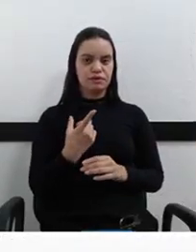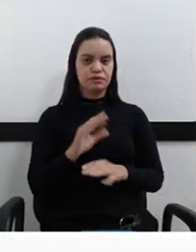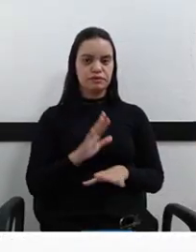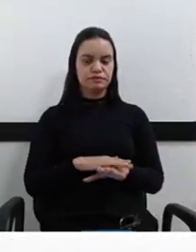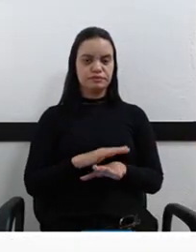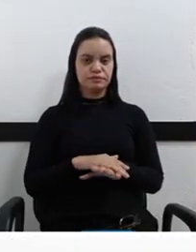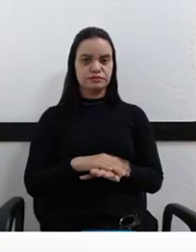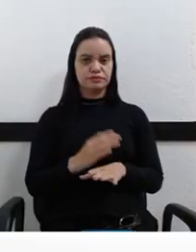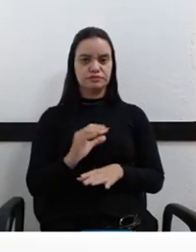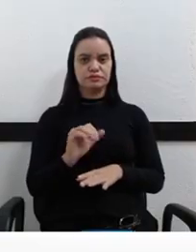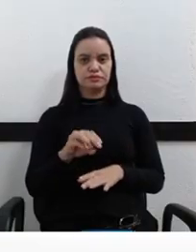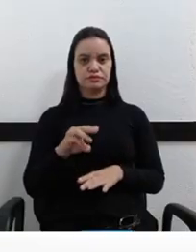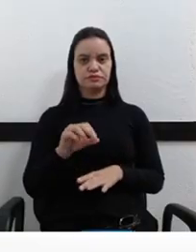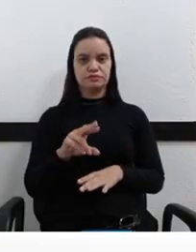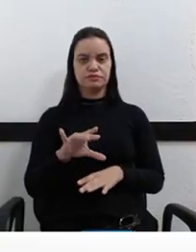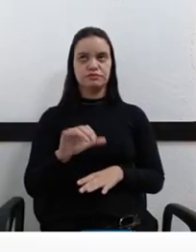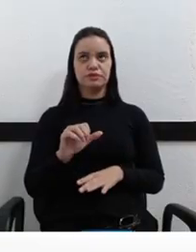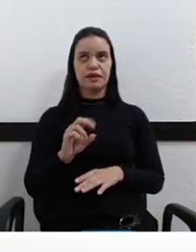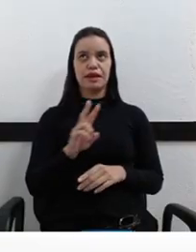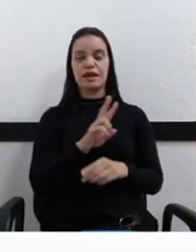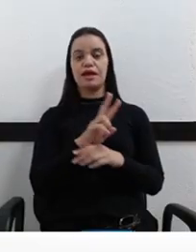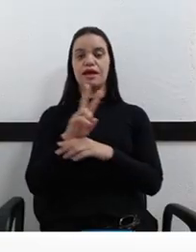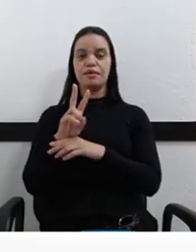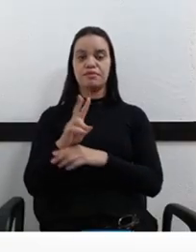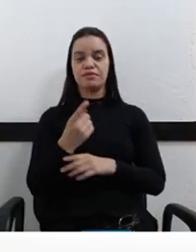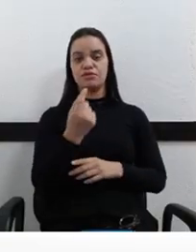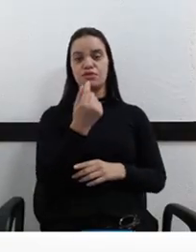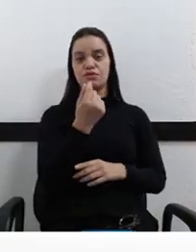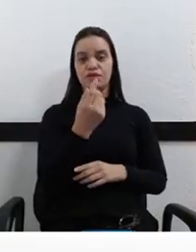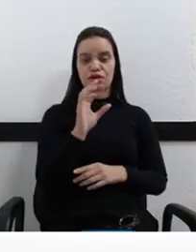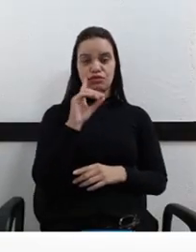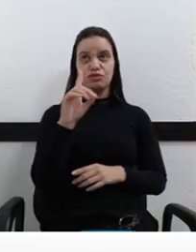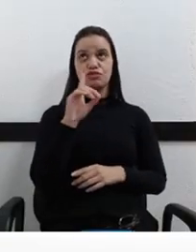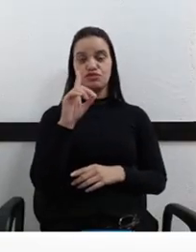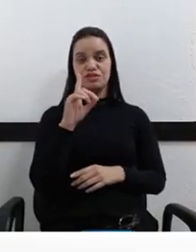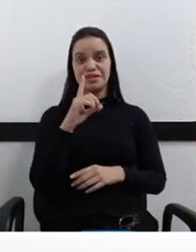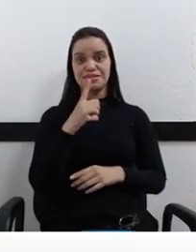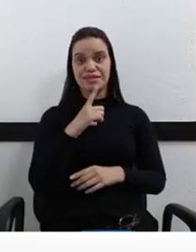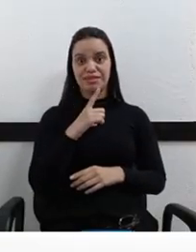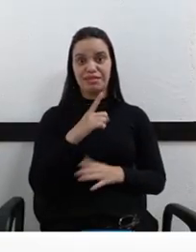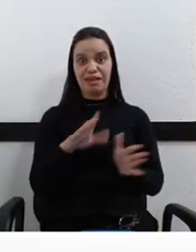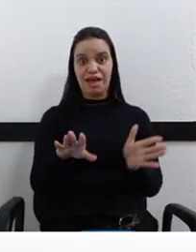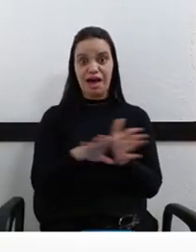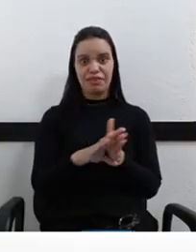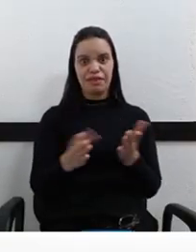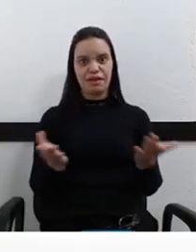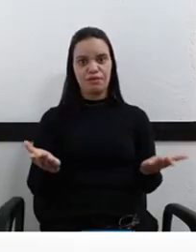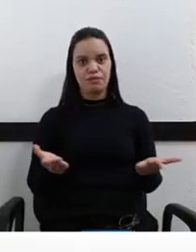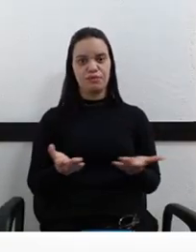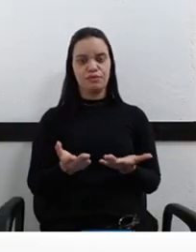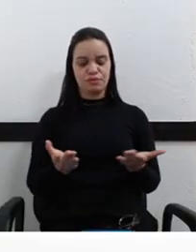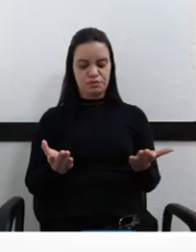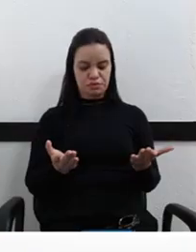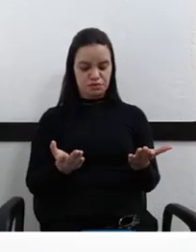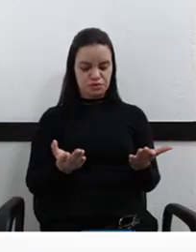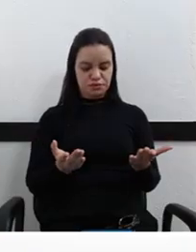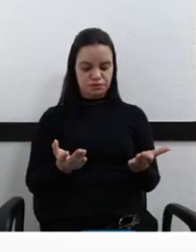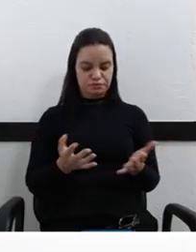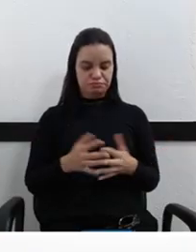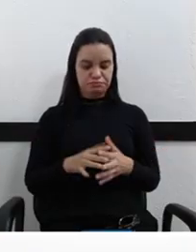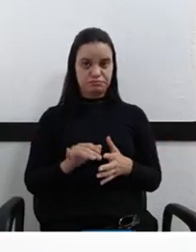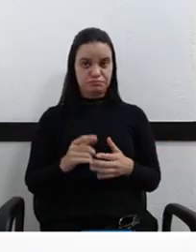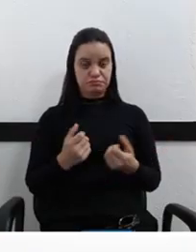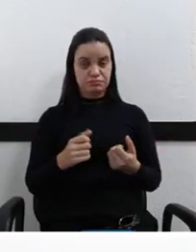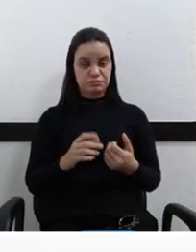a ideia do Camarão, era preservar o saldo de dias que essa pessoa tem até hoje. Seria possível, né? Vamos imaginar que passe a PEC e não tem mais. Você teria